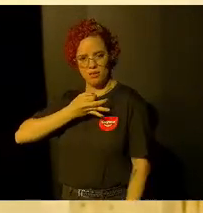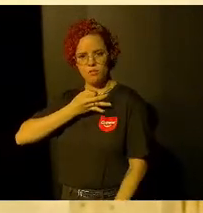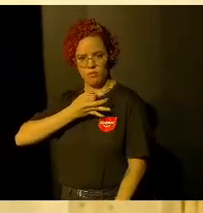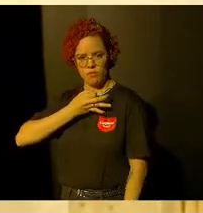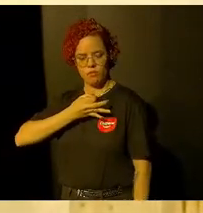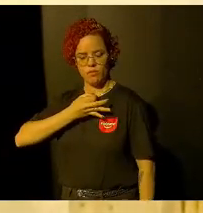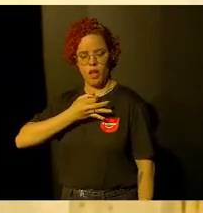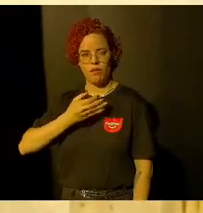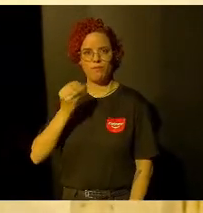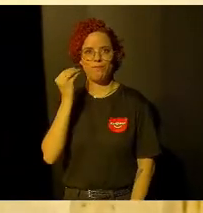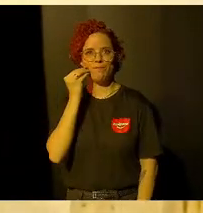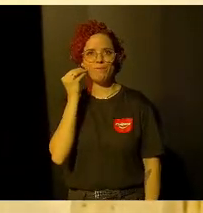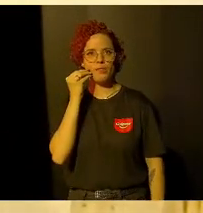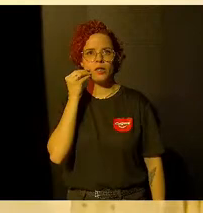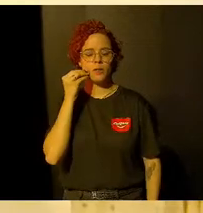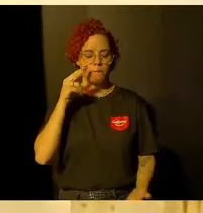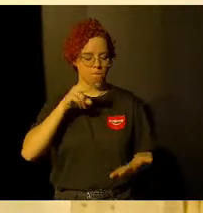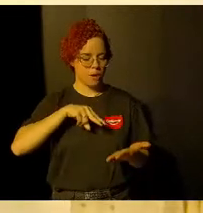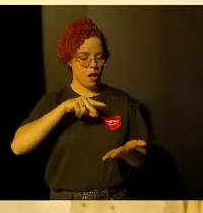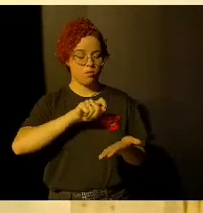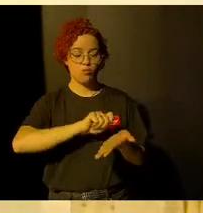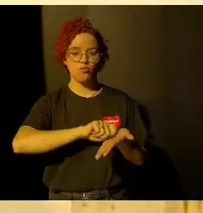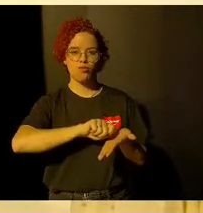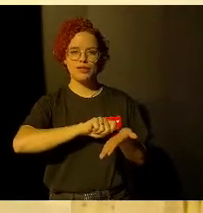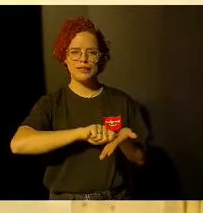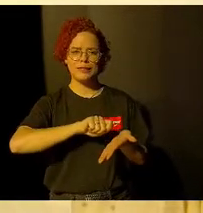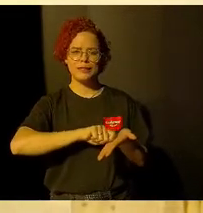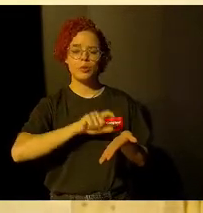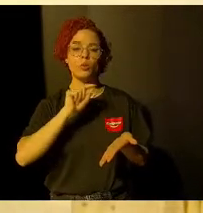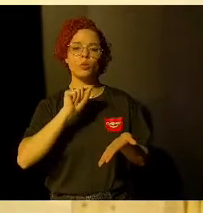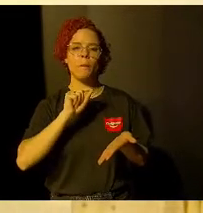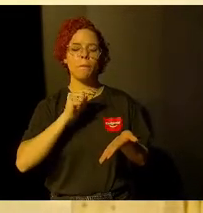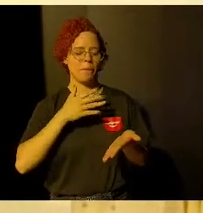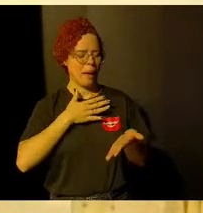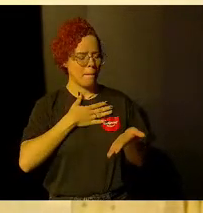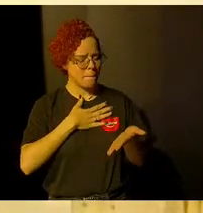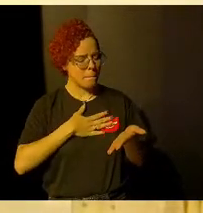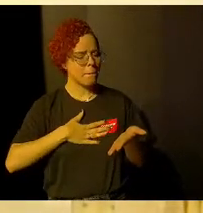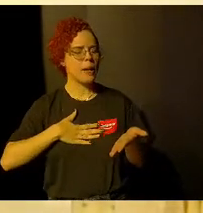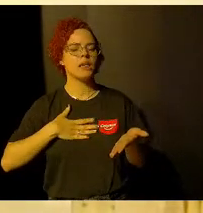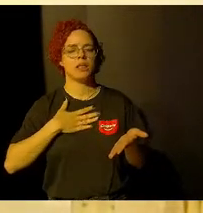é tentar ver a escrita com mal prazeroso